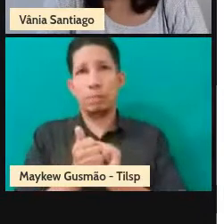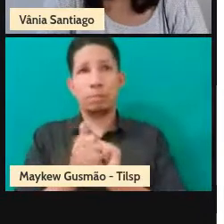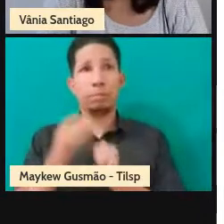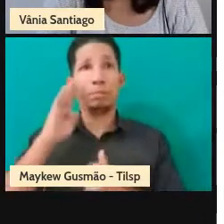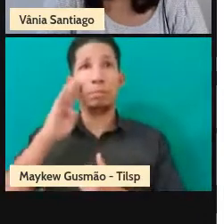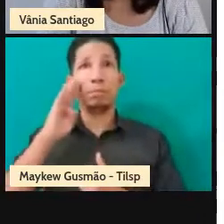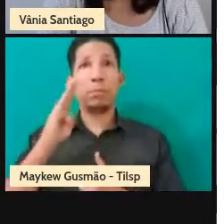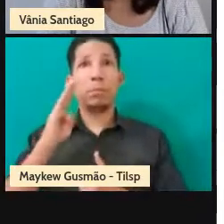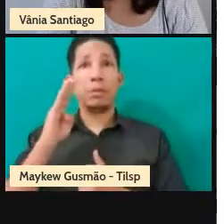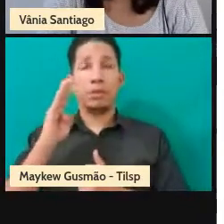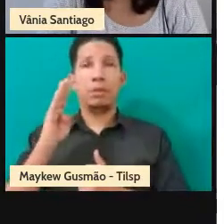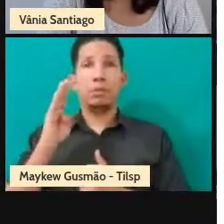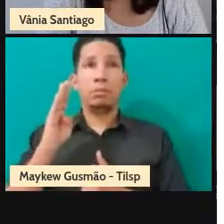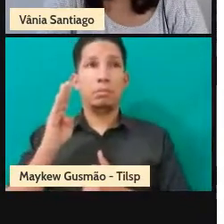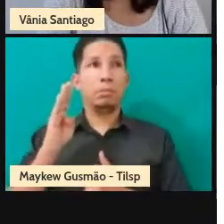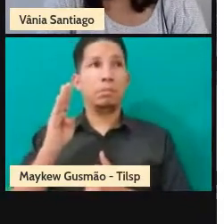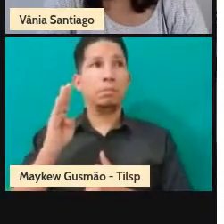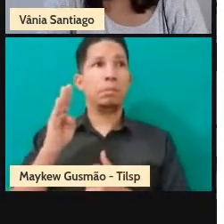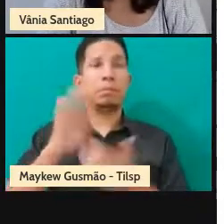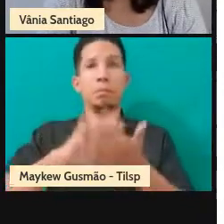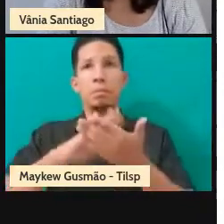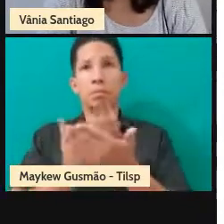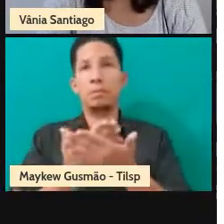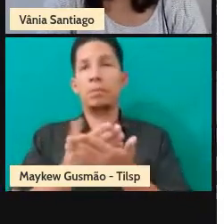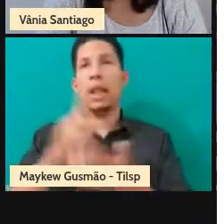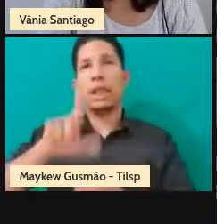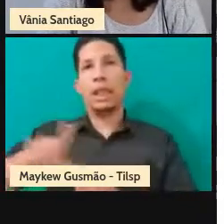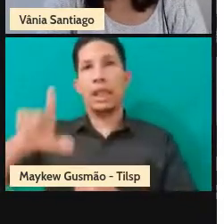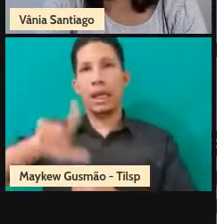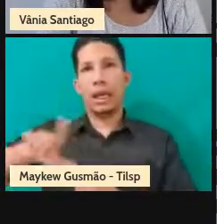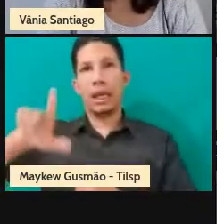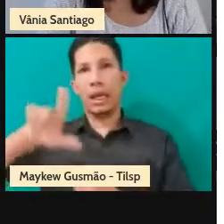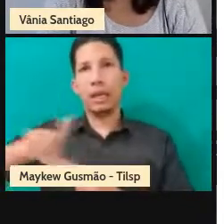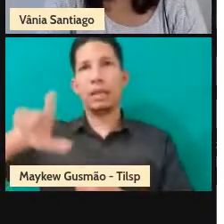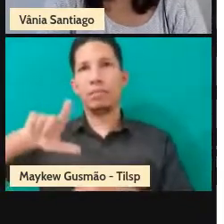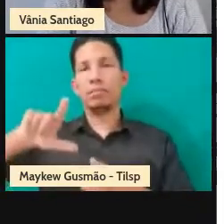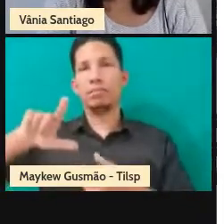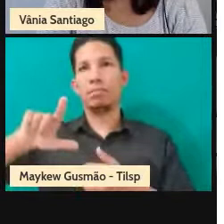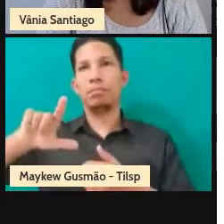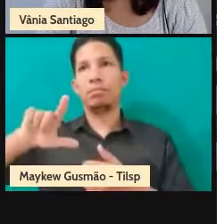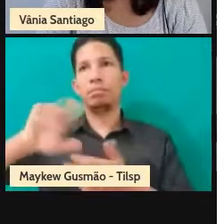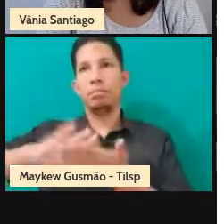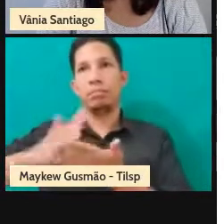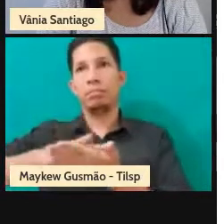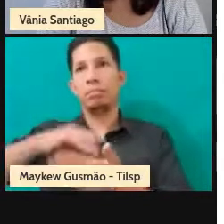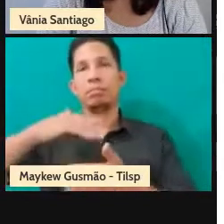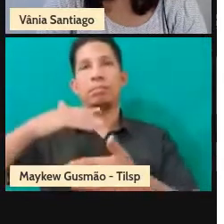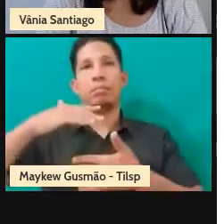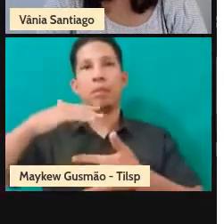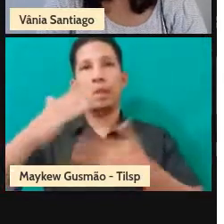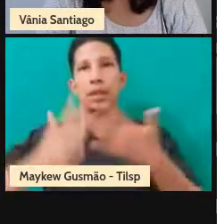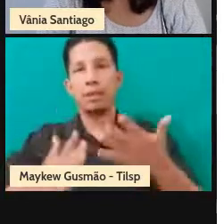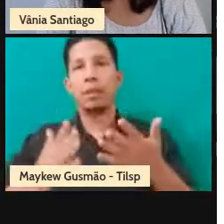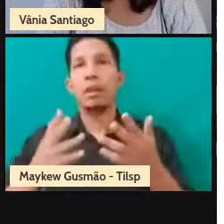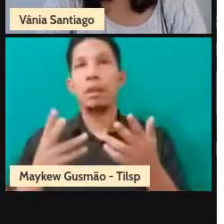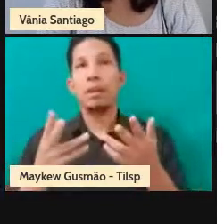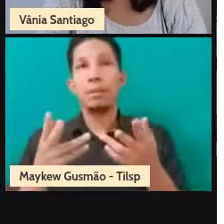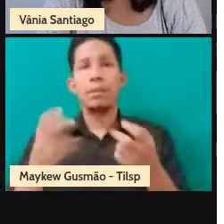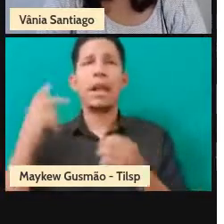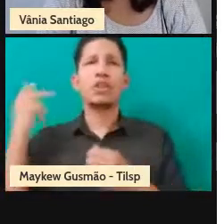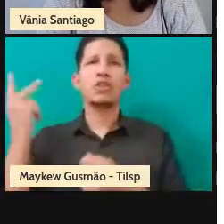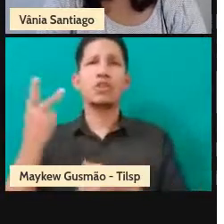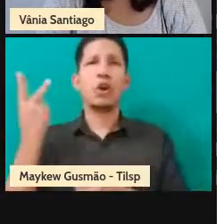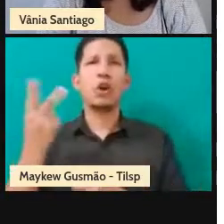principalmente considerando a esfera de tradução literária, também para a língua de sinais. Então, a gente vê um pouco da história do que